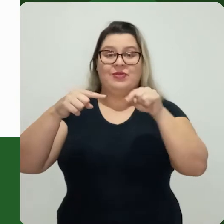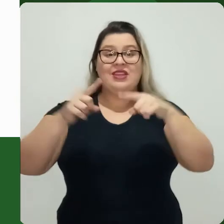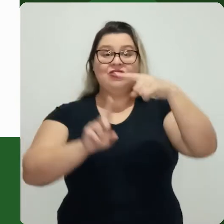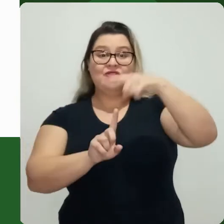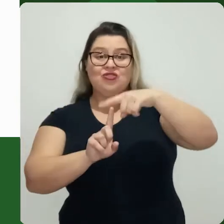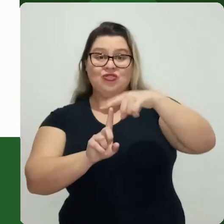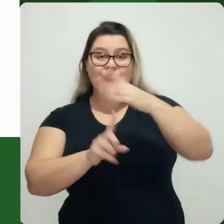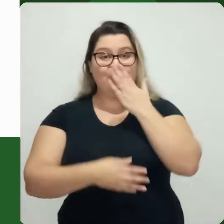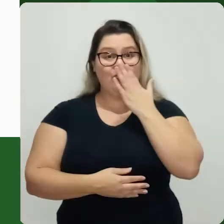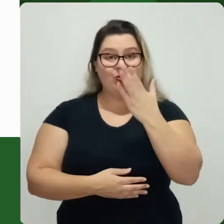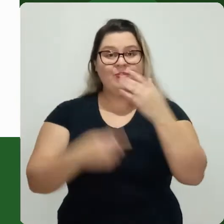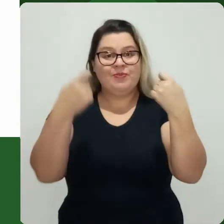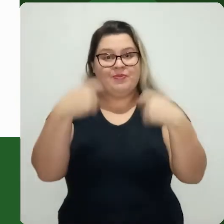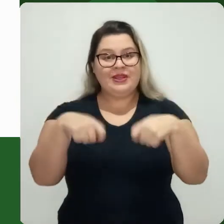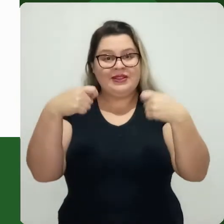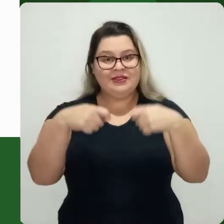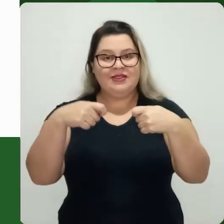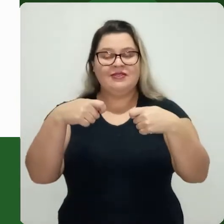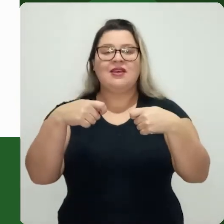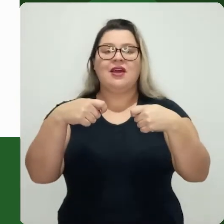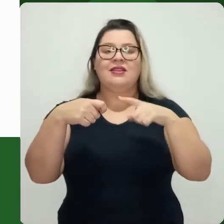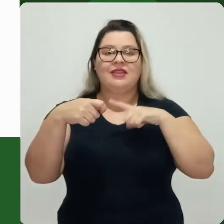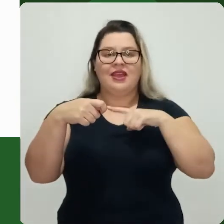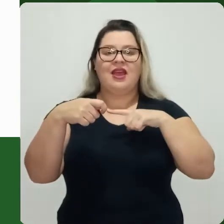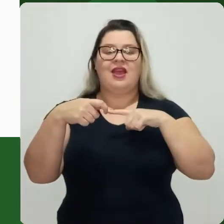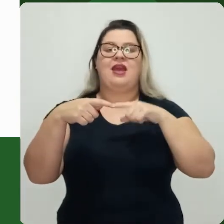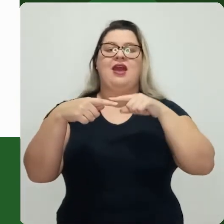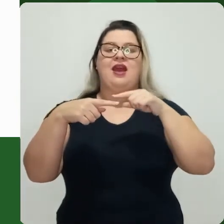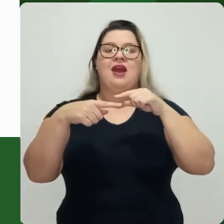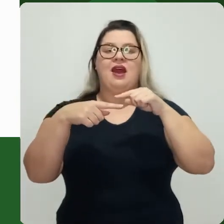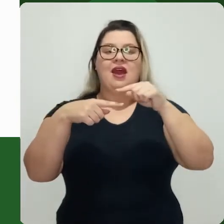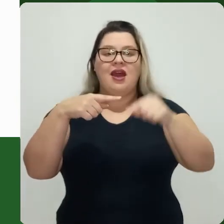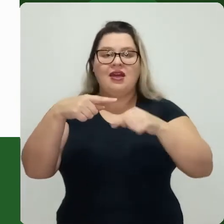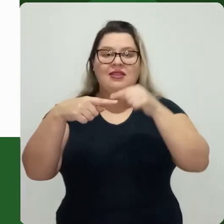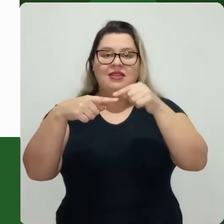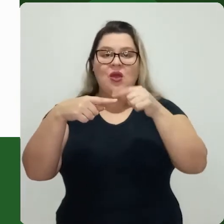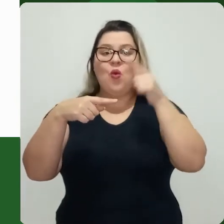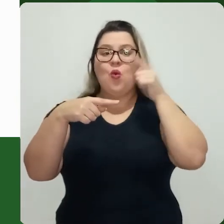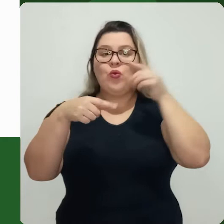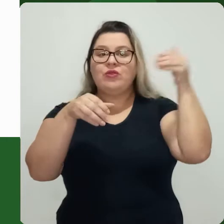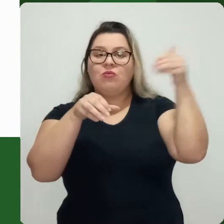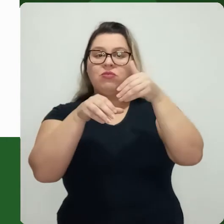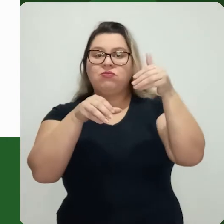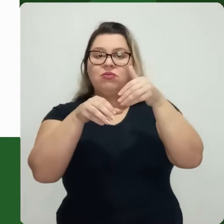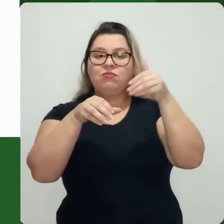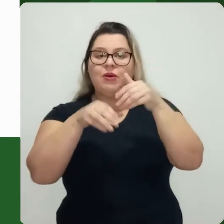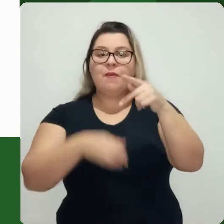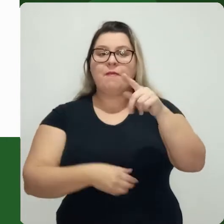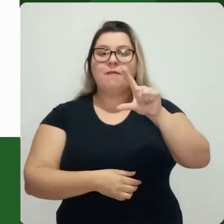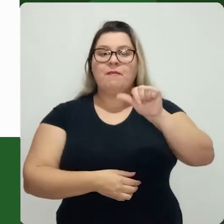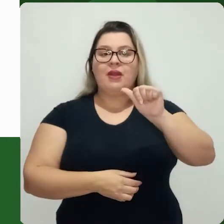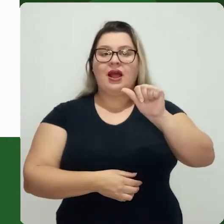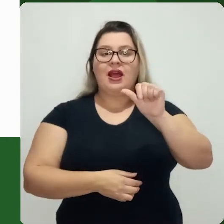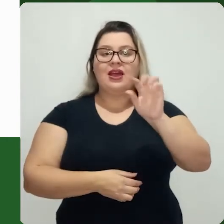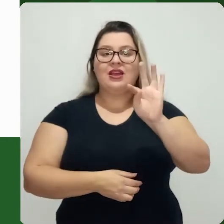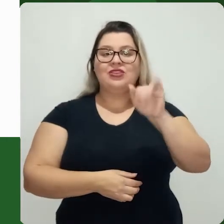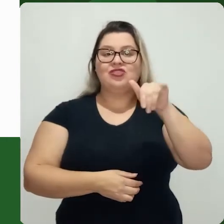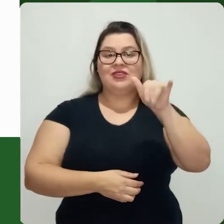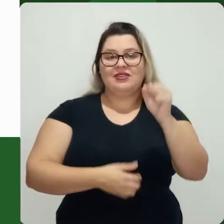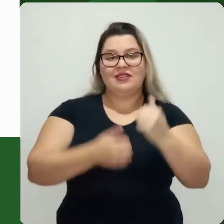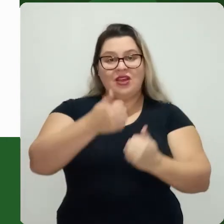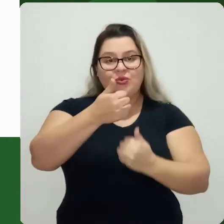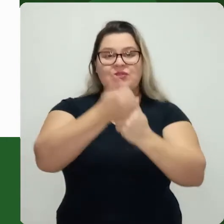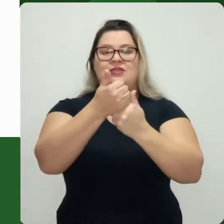este tipo de frontura, é necessário um anel para acomodação de platinas, que auxiliam no